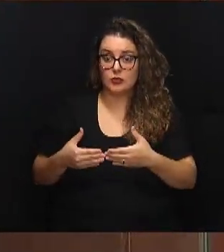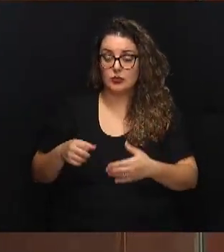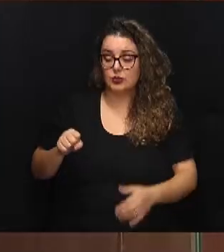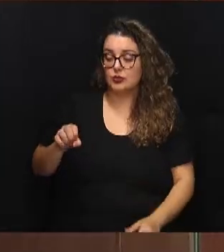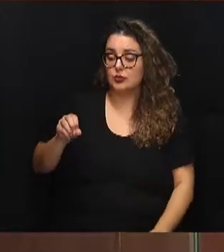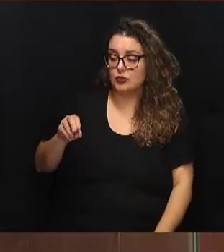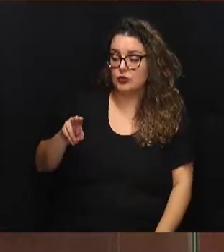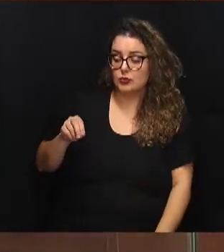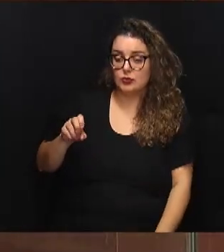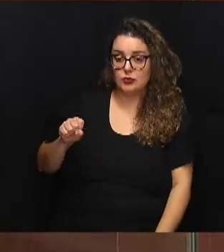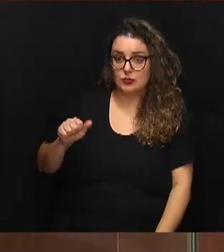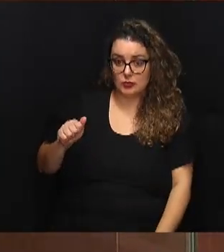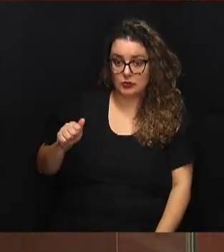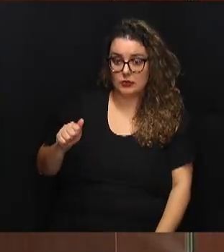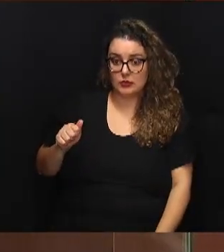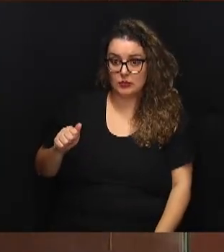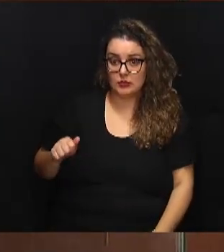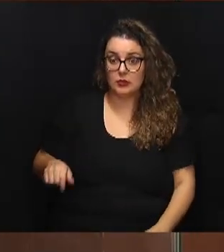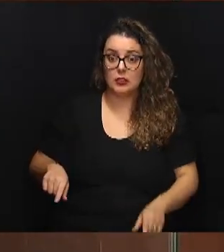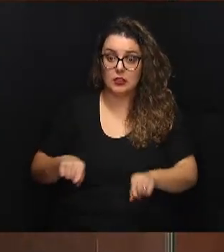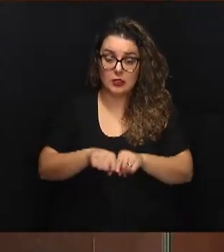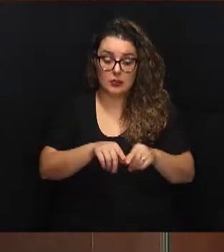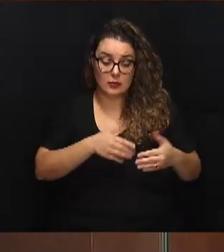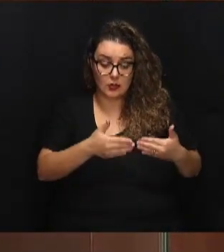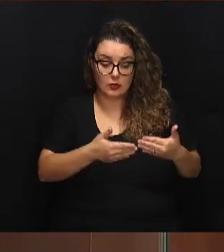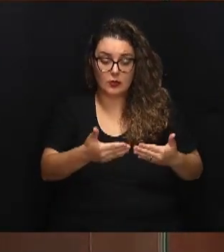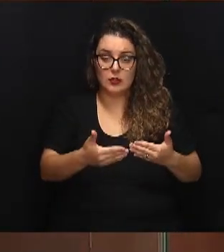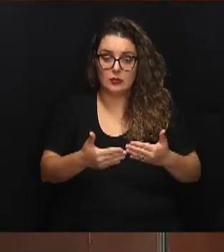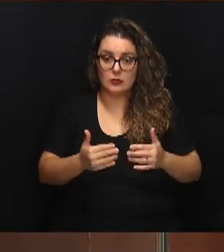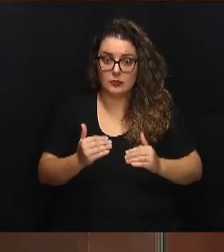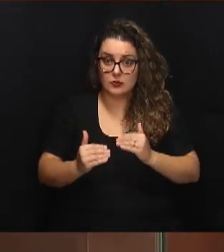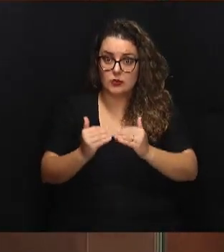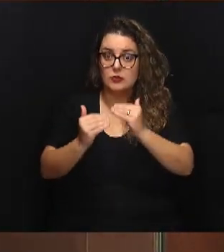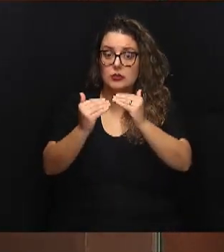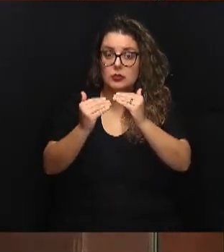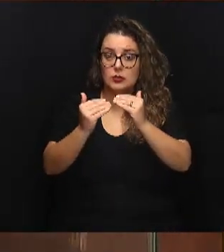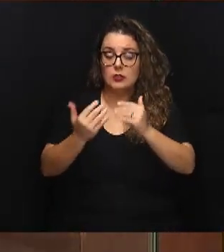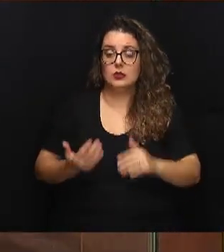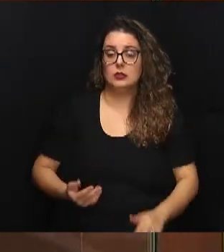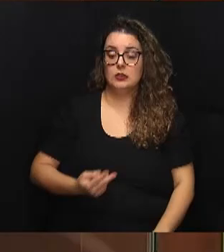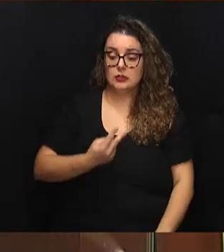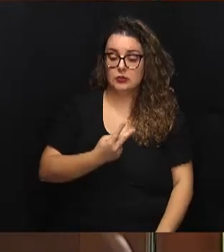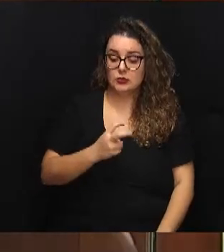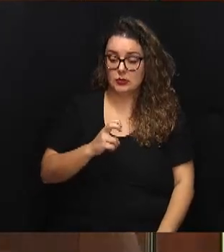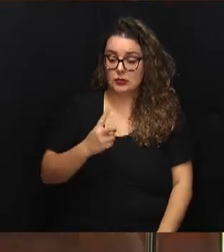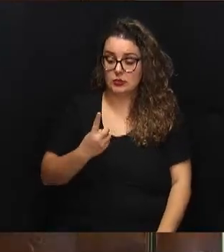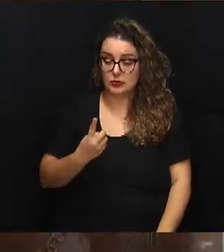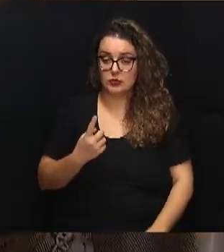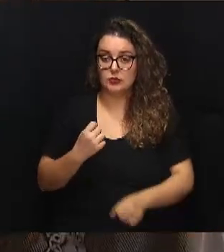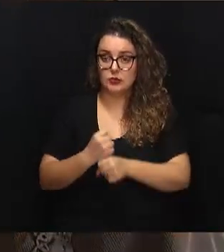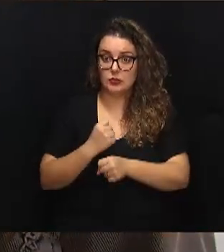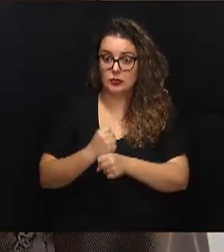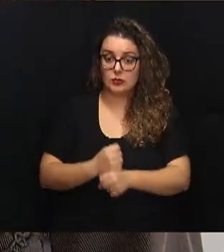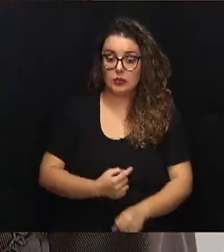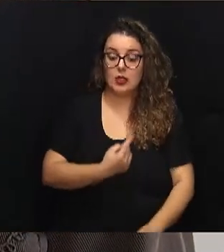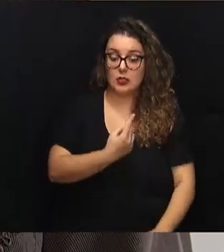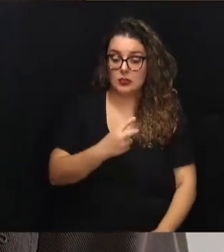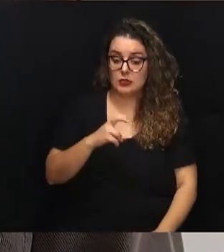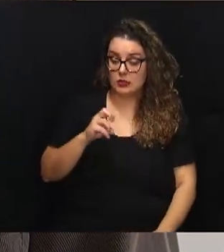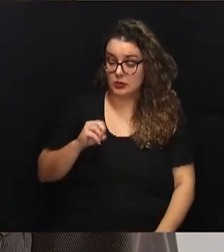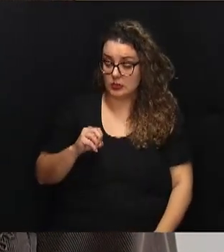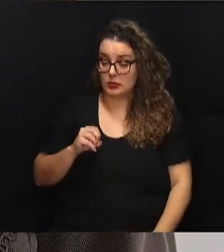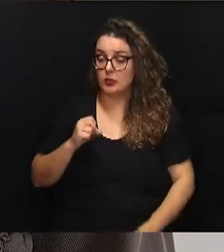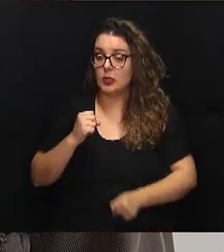Sousas. E ele está no processo de produção. Desses 251 anos, pelo menos 150